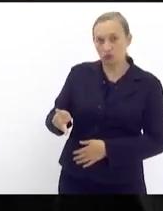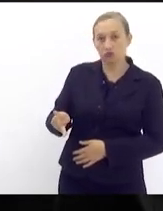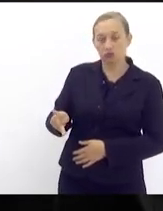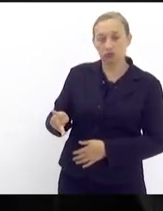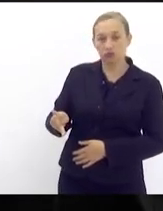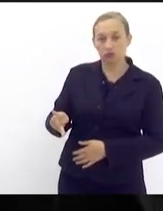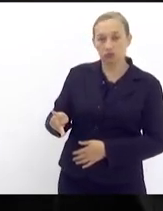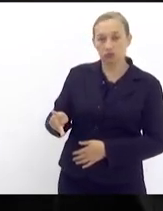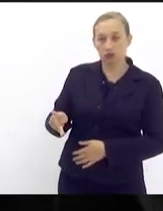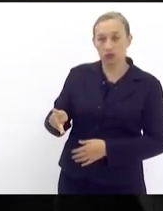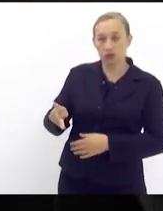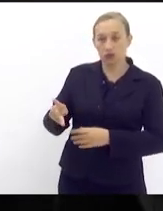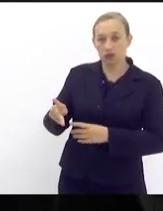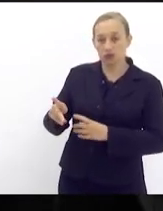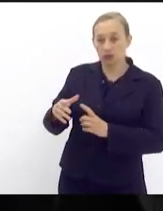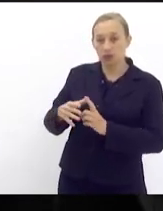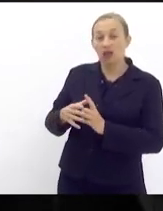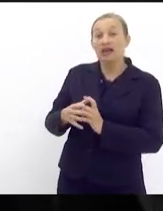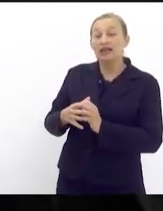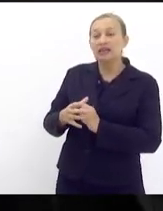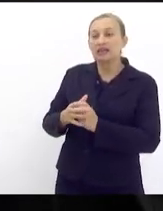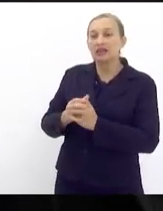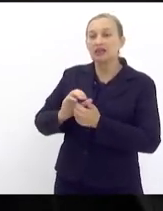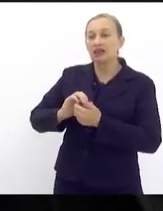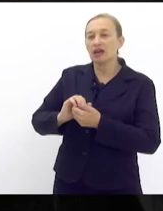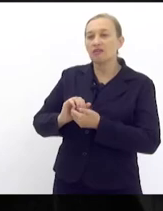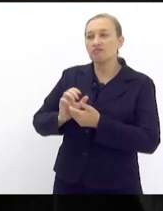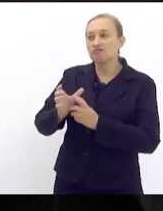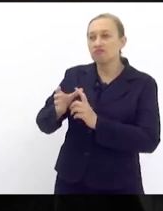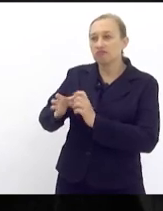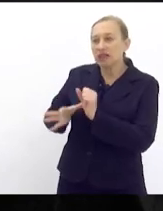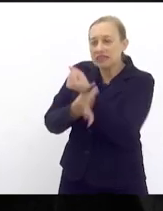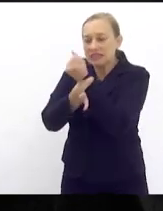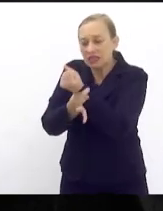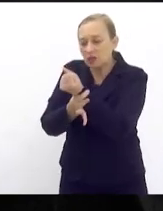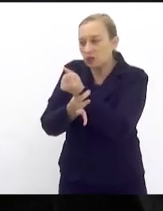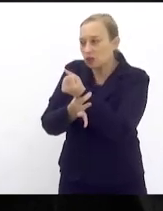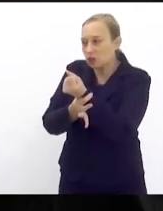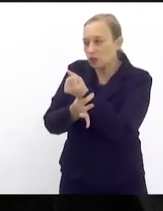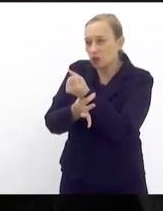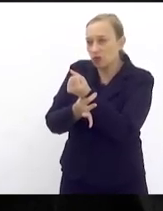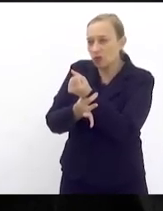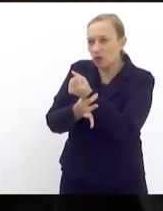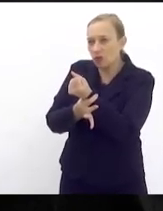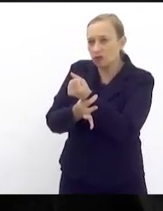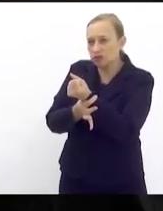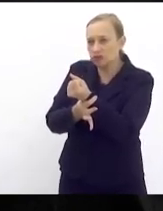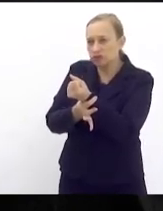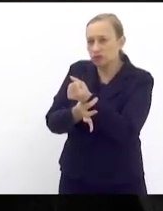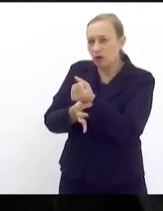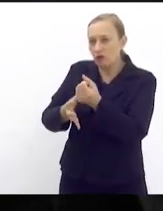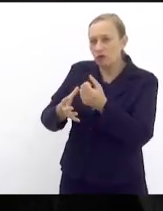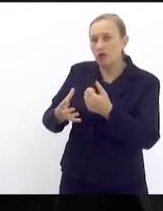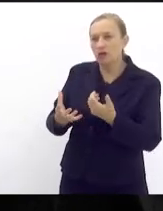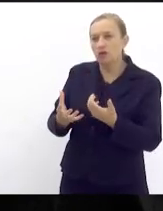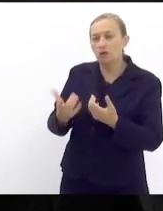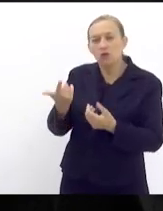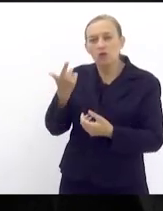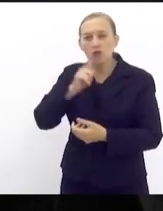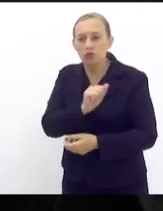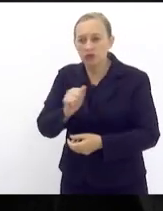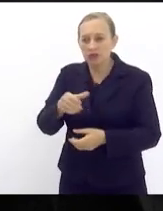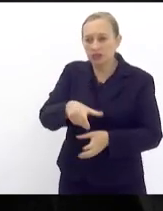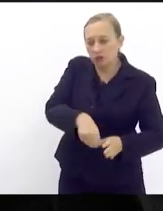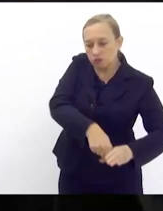duas outras bravas professores que o imobilizaram e conseguiram conseguiram tirar